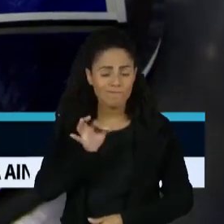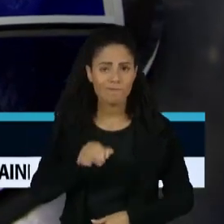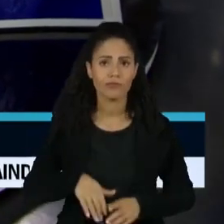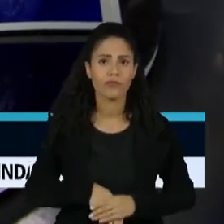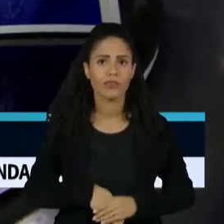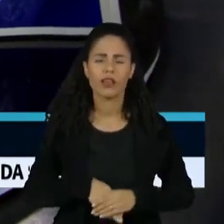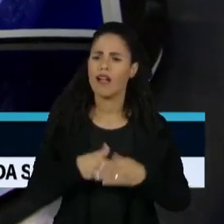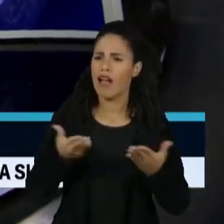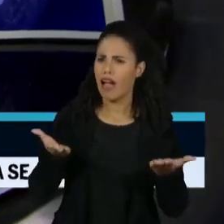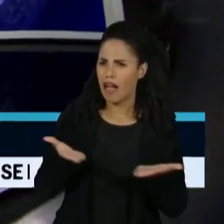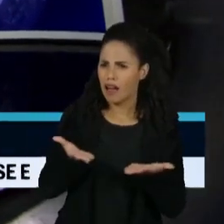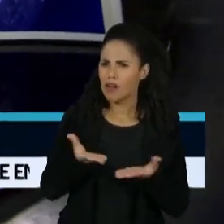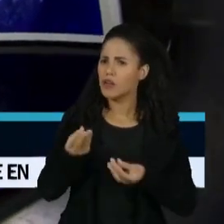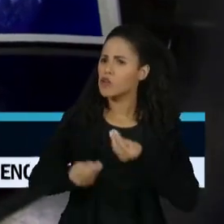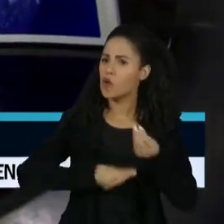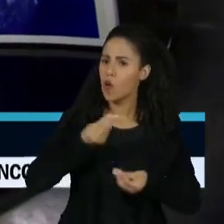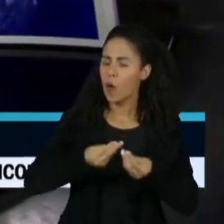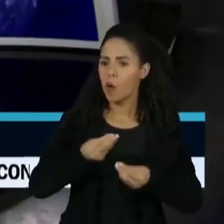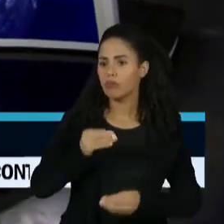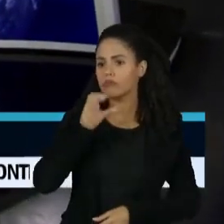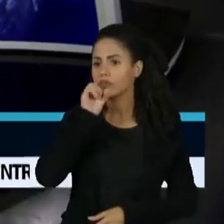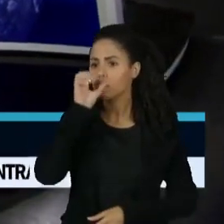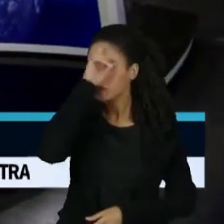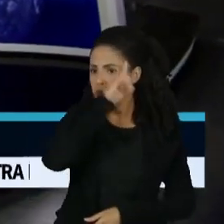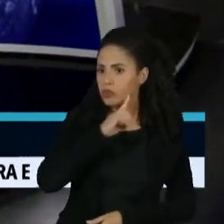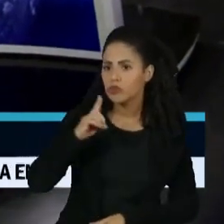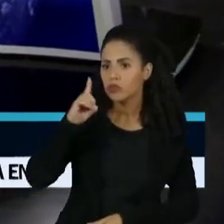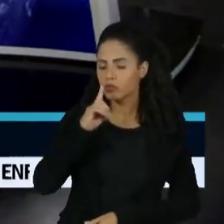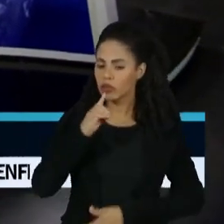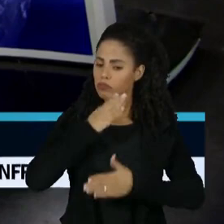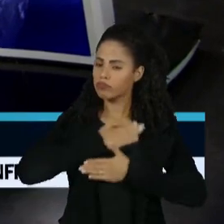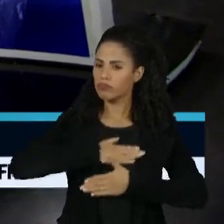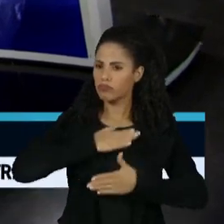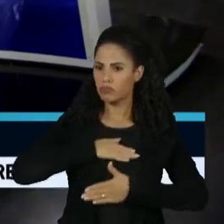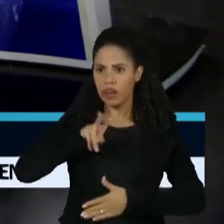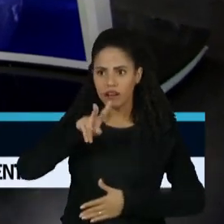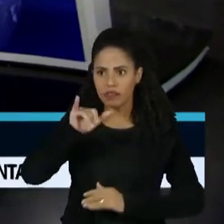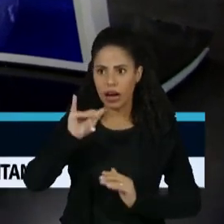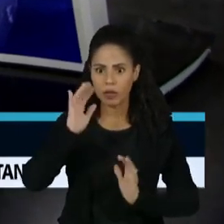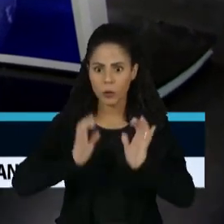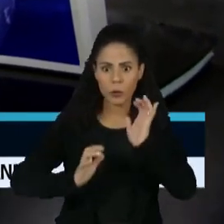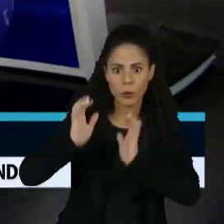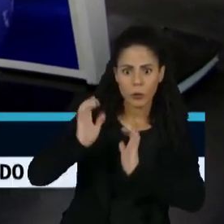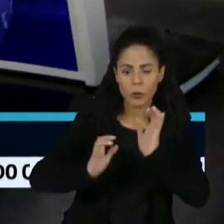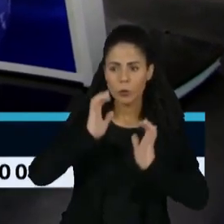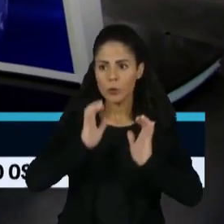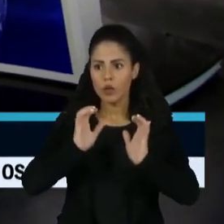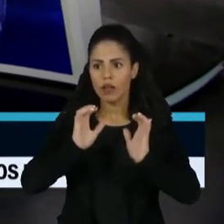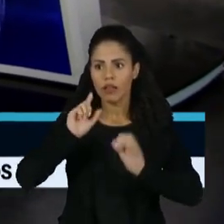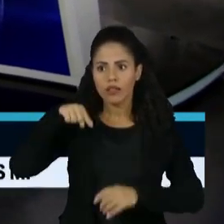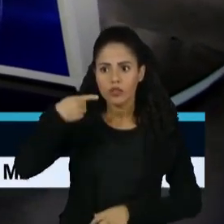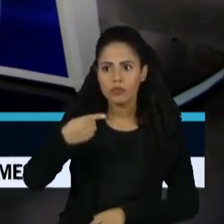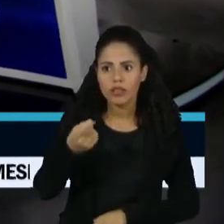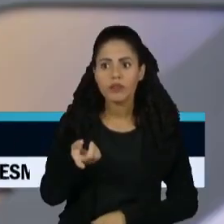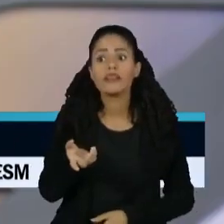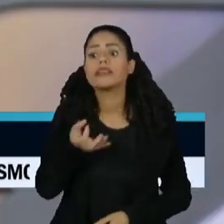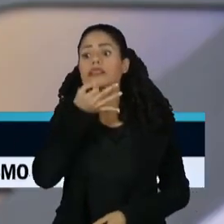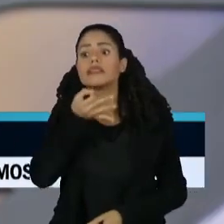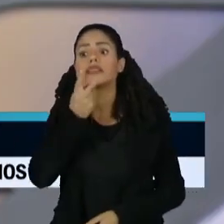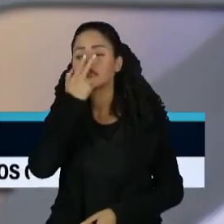Por enquanto, foi morno esse final de semana, né, Patrícia? Será que o tom ainda deve esquentar no próximo debate que acontece no fim de semana que vem? Bom, eu